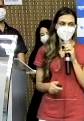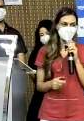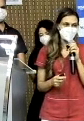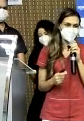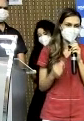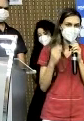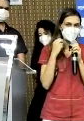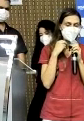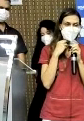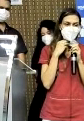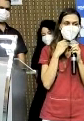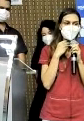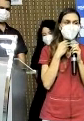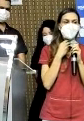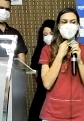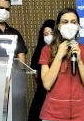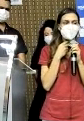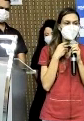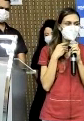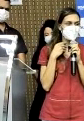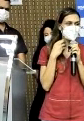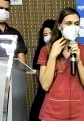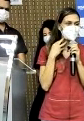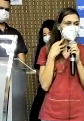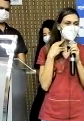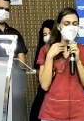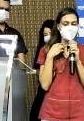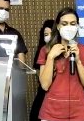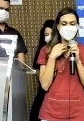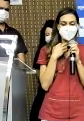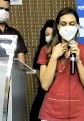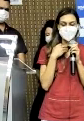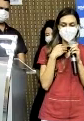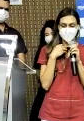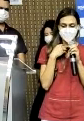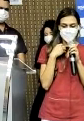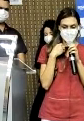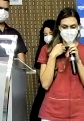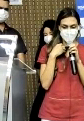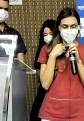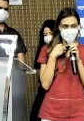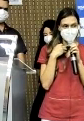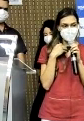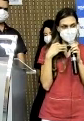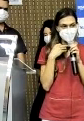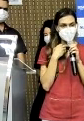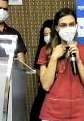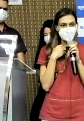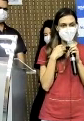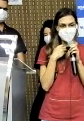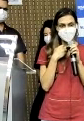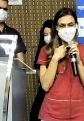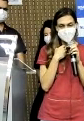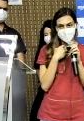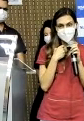Então, só para a gente terminar, hoje é um dia que a gente fala muito sobre números e indicadores, né? Mas que a gente trouxe essa